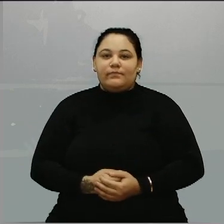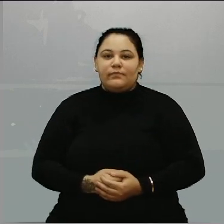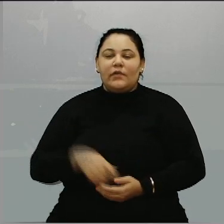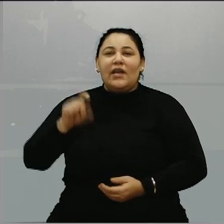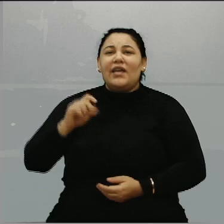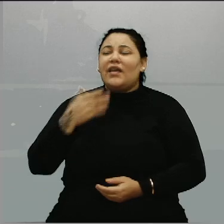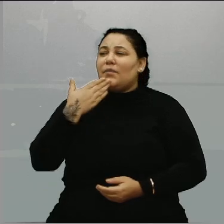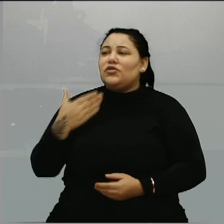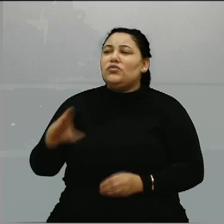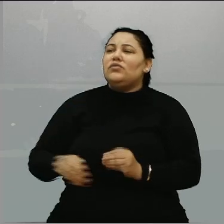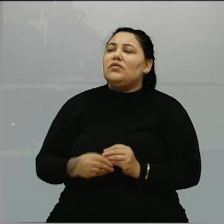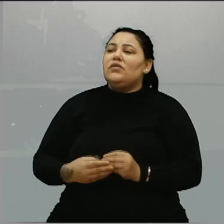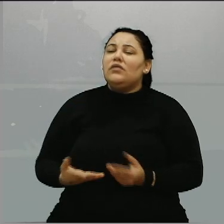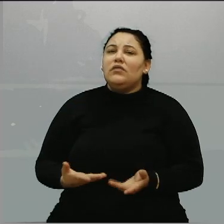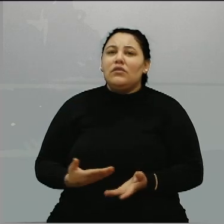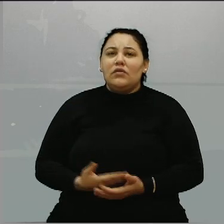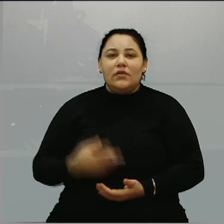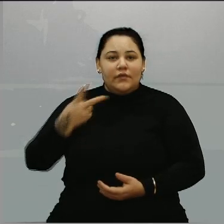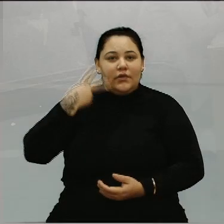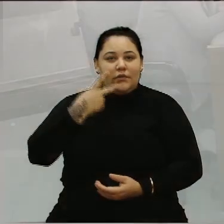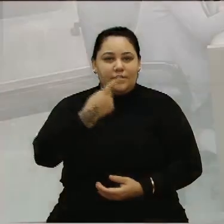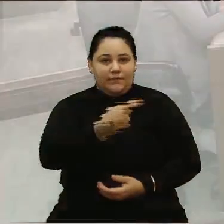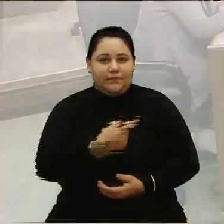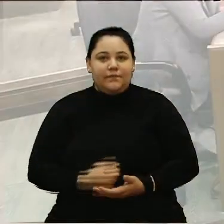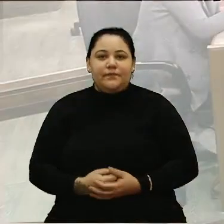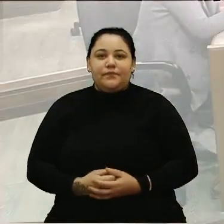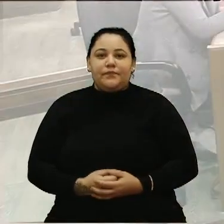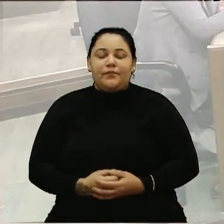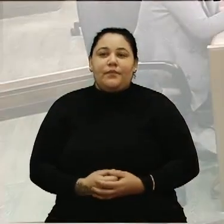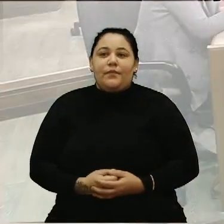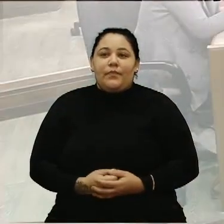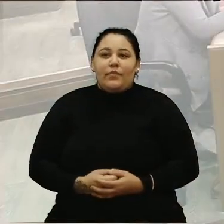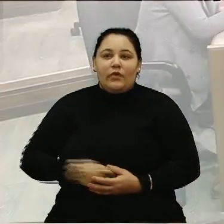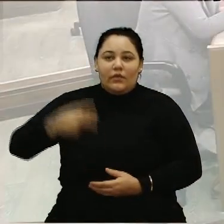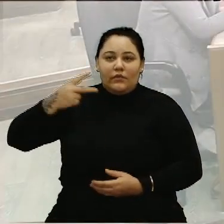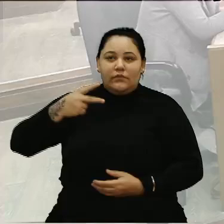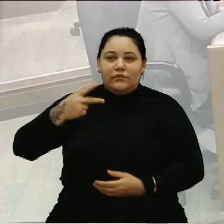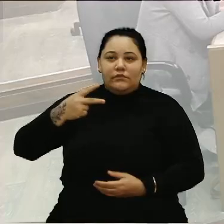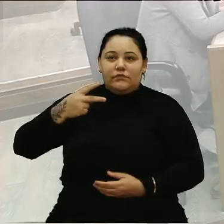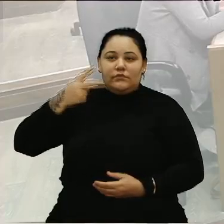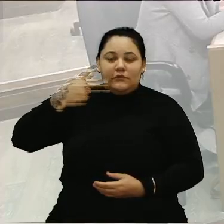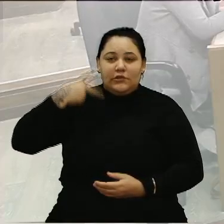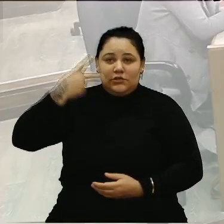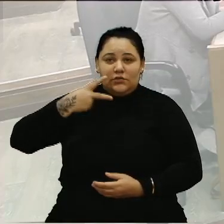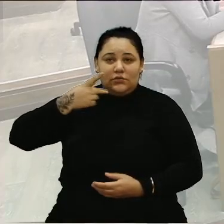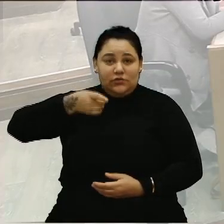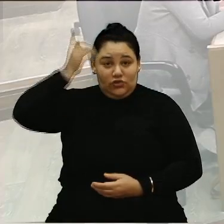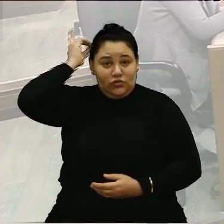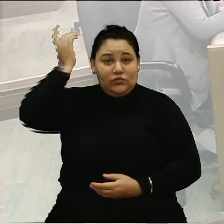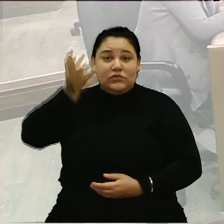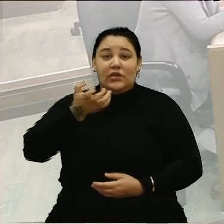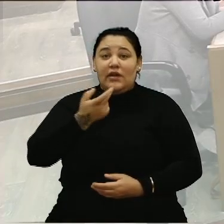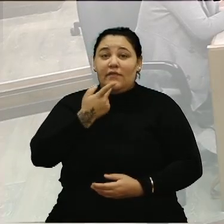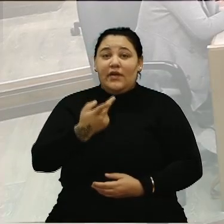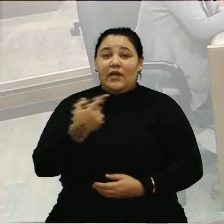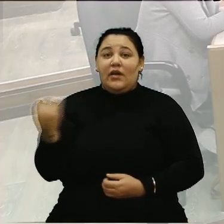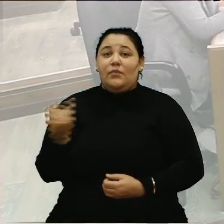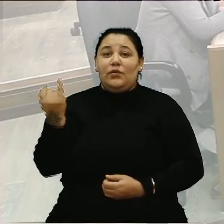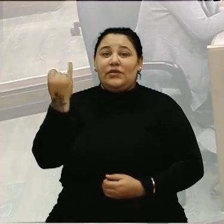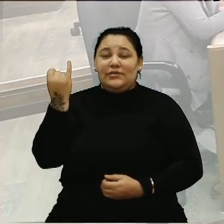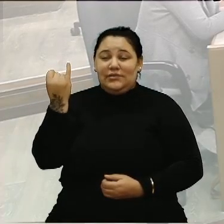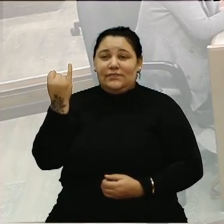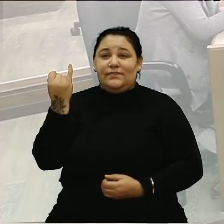parte? Vereadora. Vereador Lucas, né, salientar a intensidade com